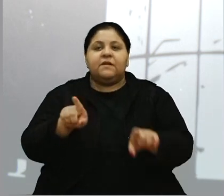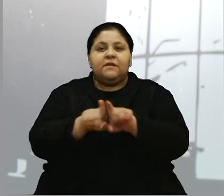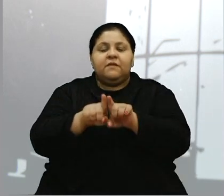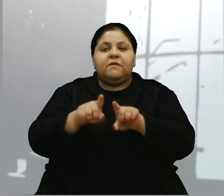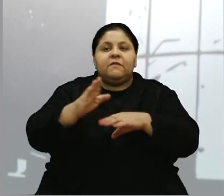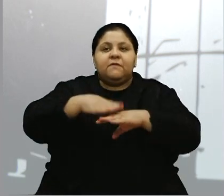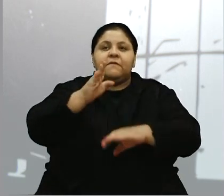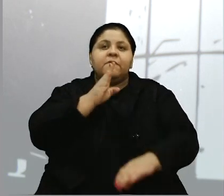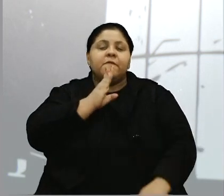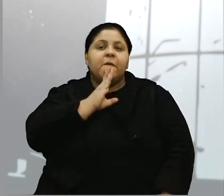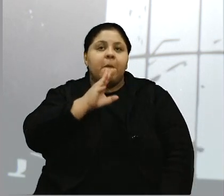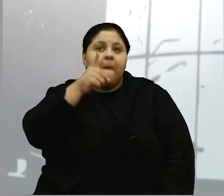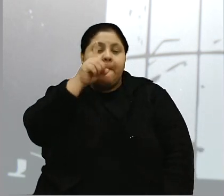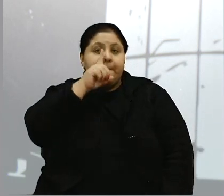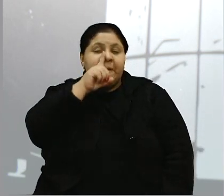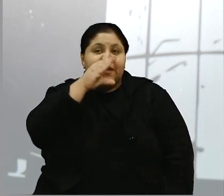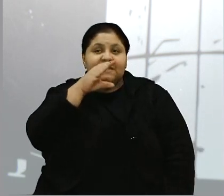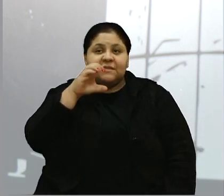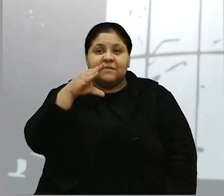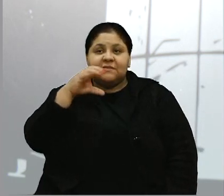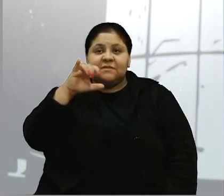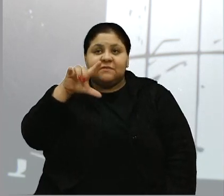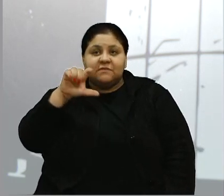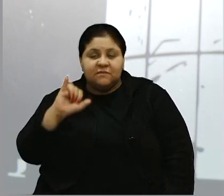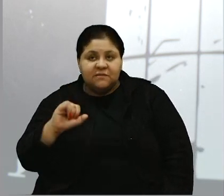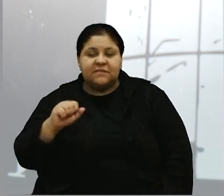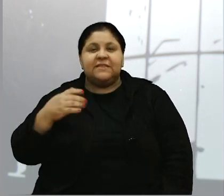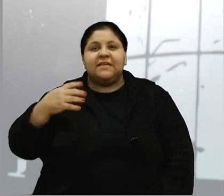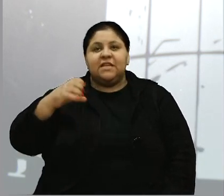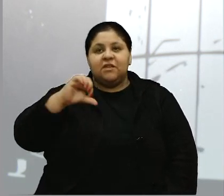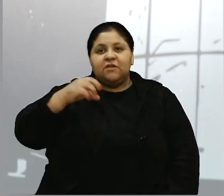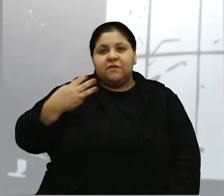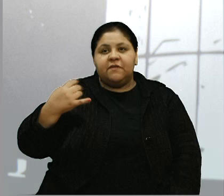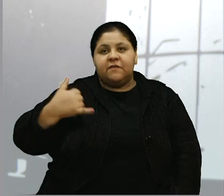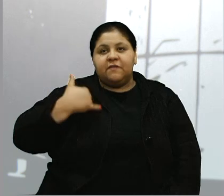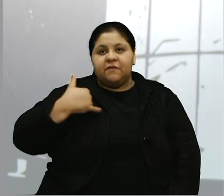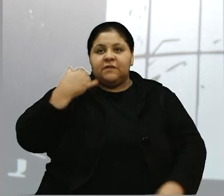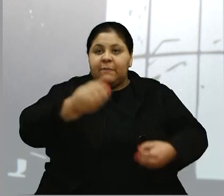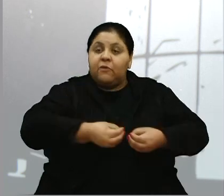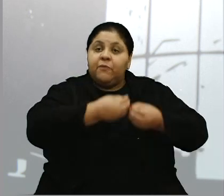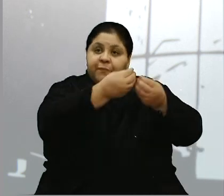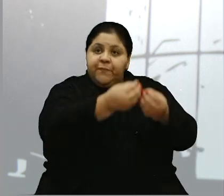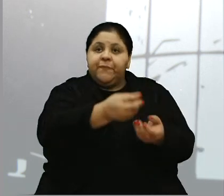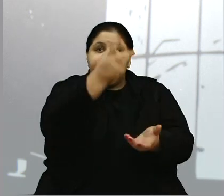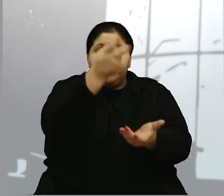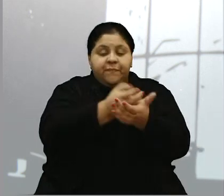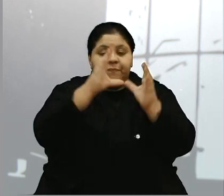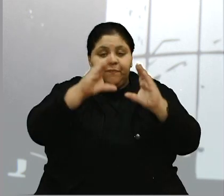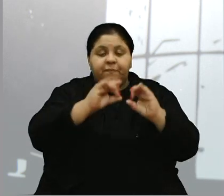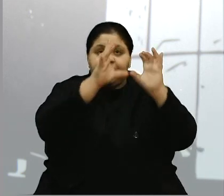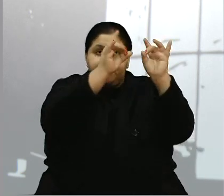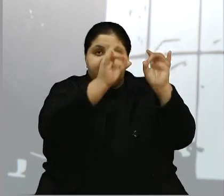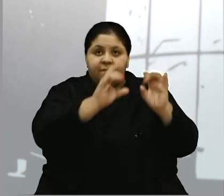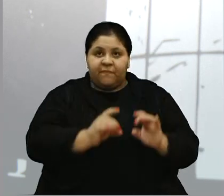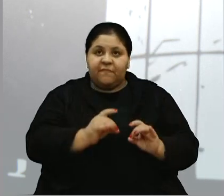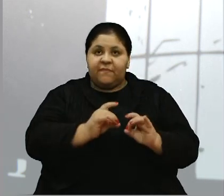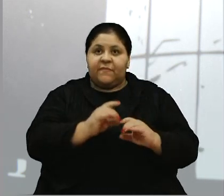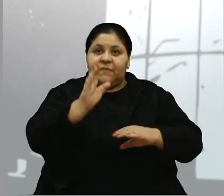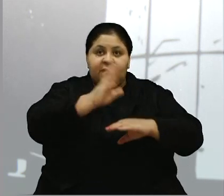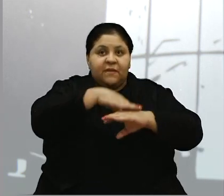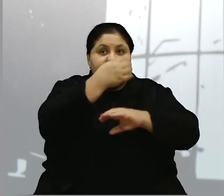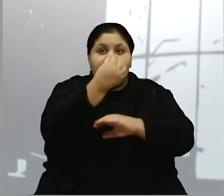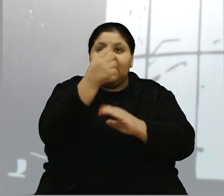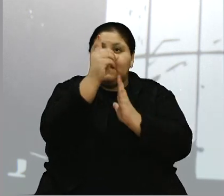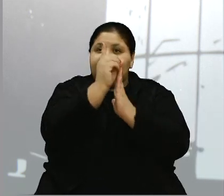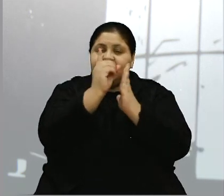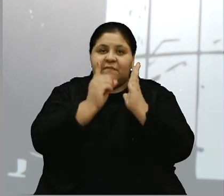conhecido como Mãe Cecília. Ela tem 93 anos de idade e recebe o título nessa noite tão especial. Há mais de 6